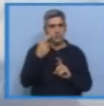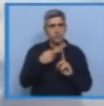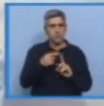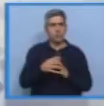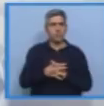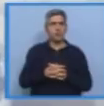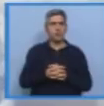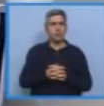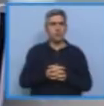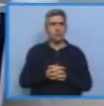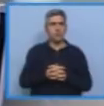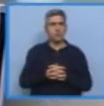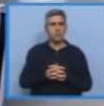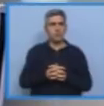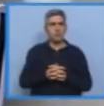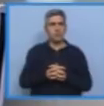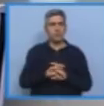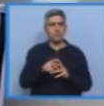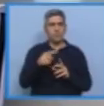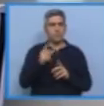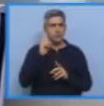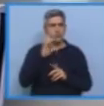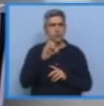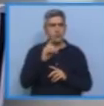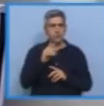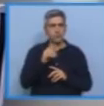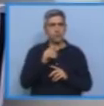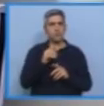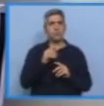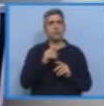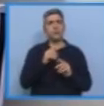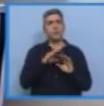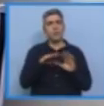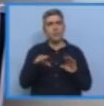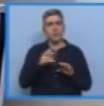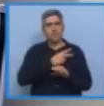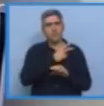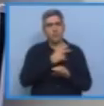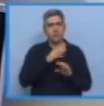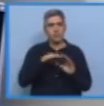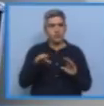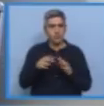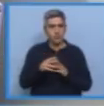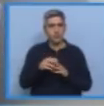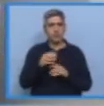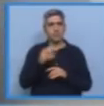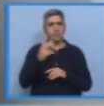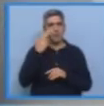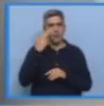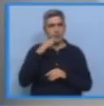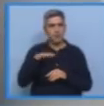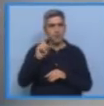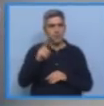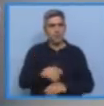Sim. Próxima semana já. Portanto, dia 16, que será na Academia de Ciências, ao Bairro Alto, não é? Se não me